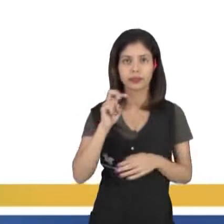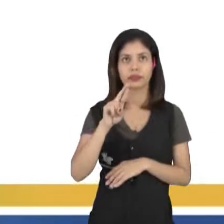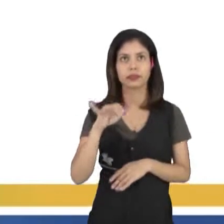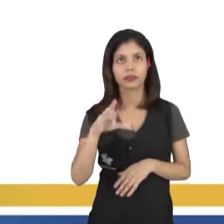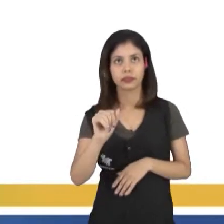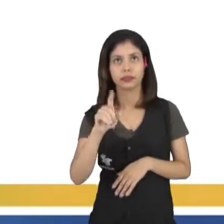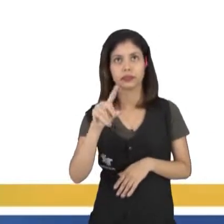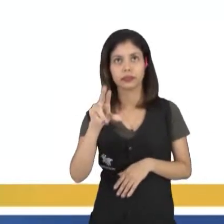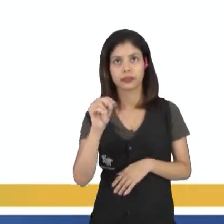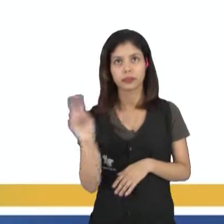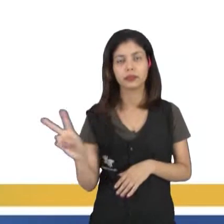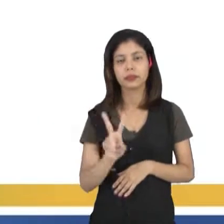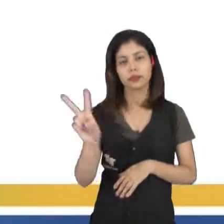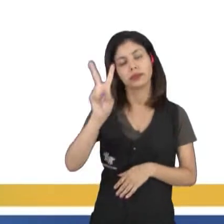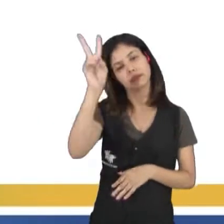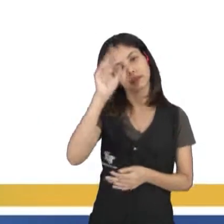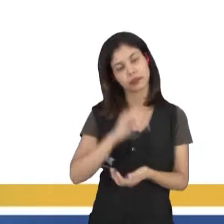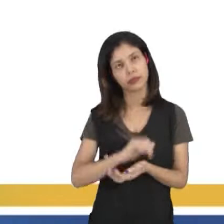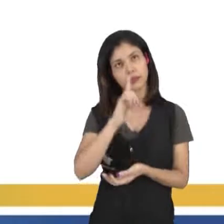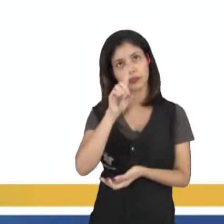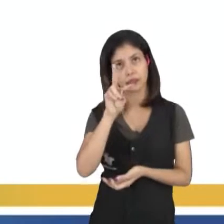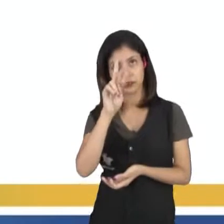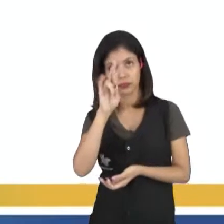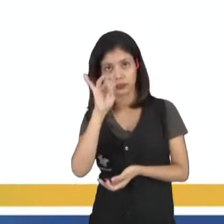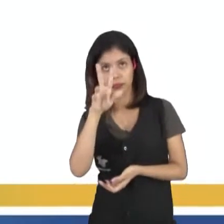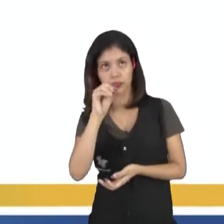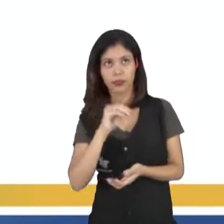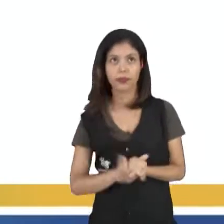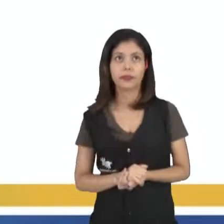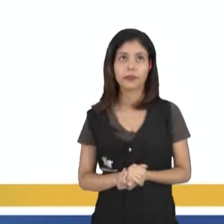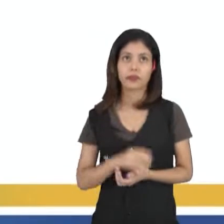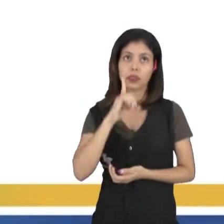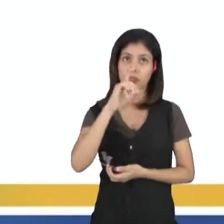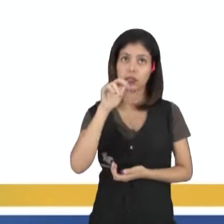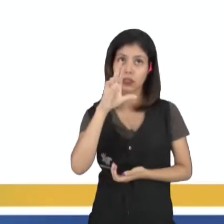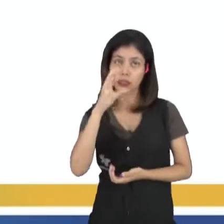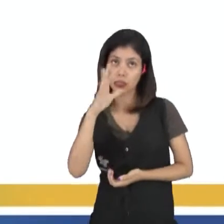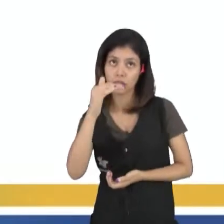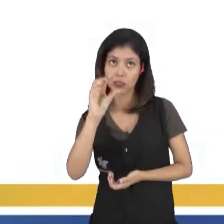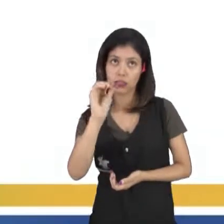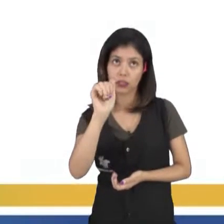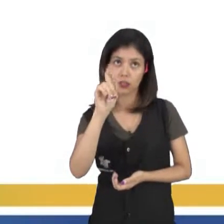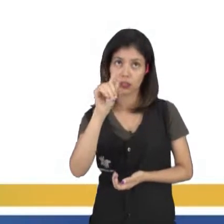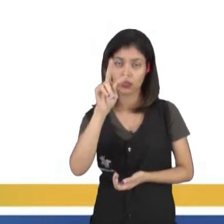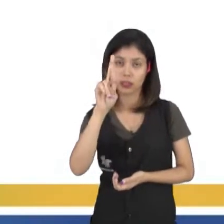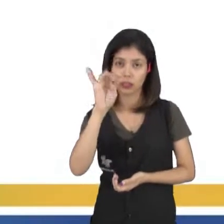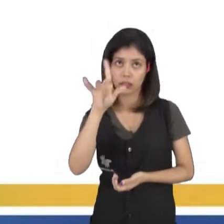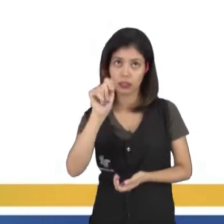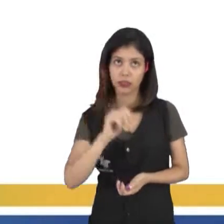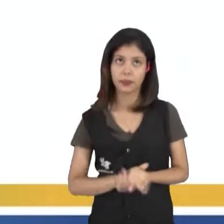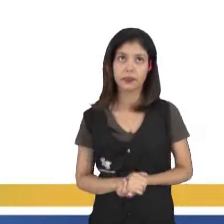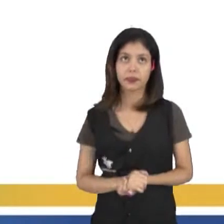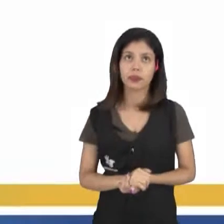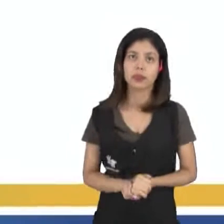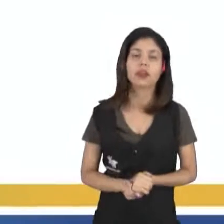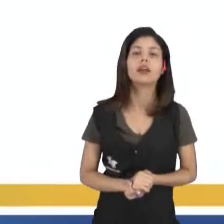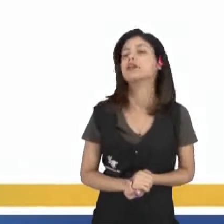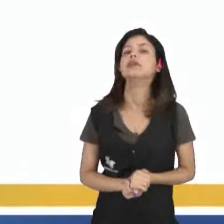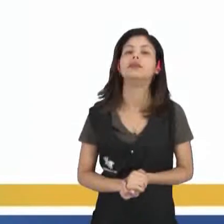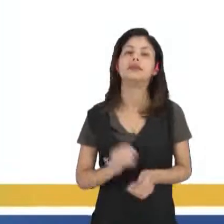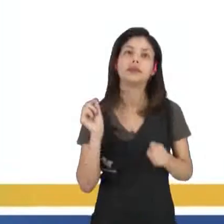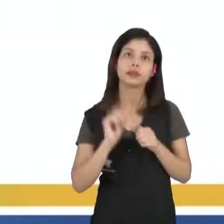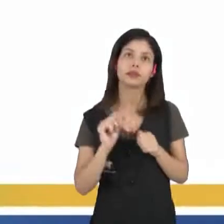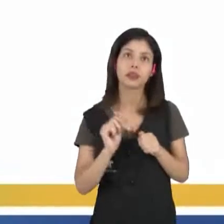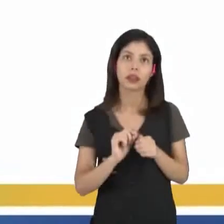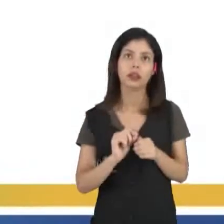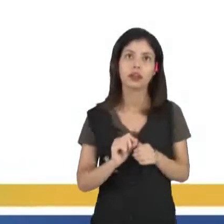subordinadas adverbiais, elas possuem valor de advérbio ou de locução adverbial, tá bom?